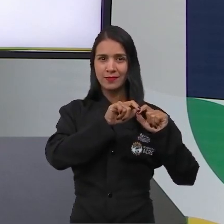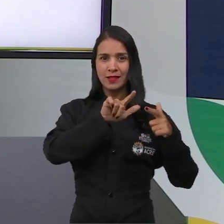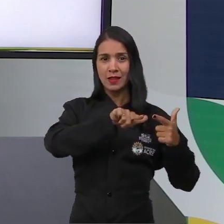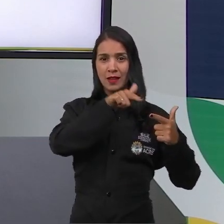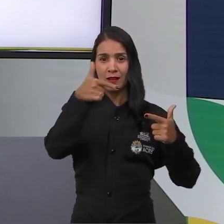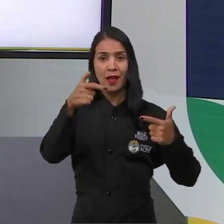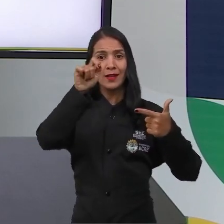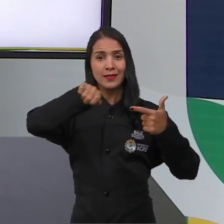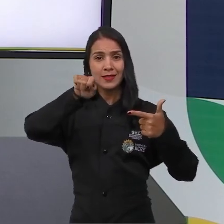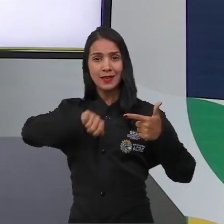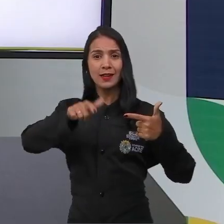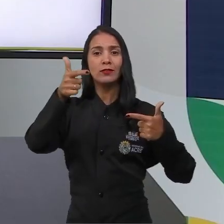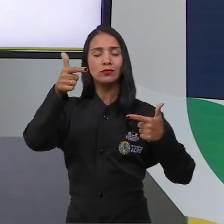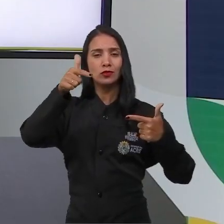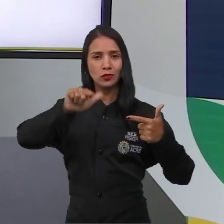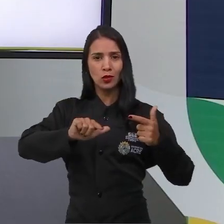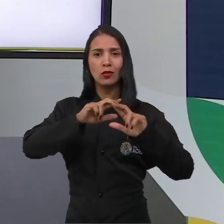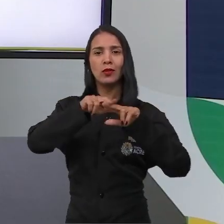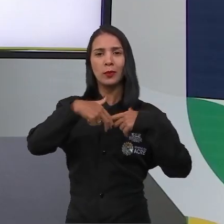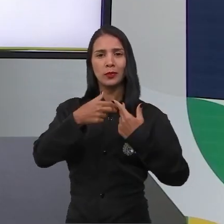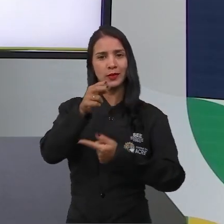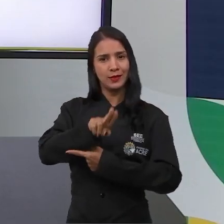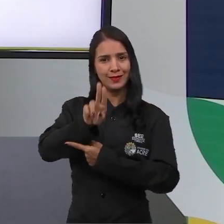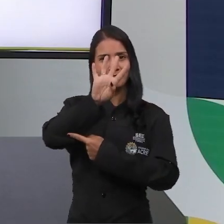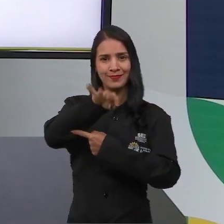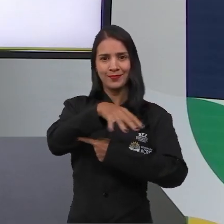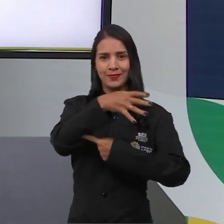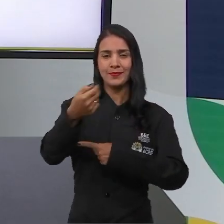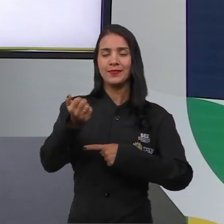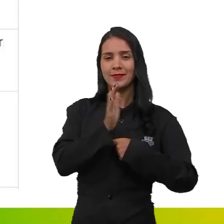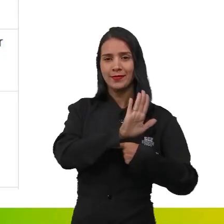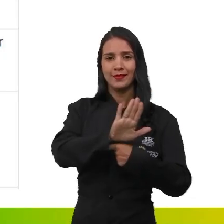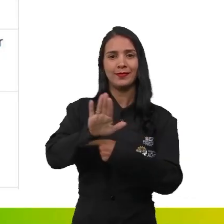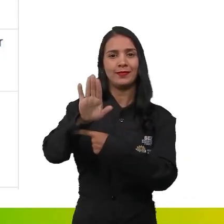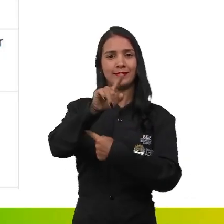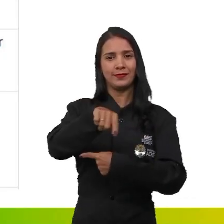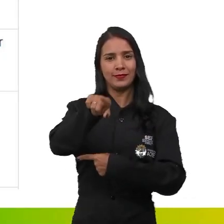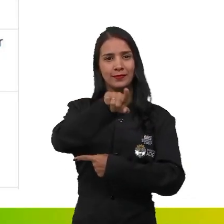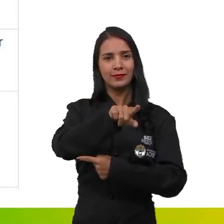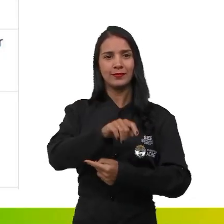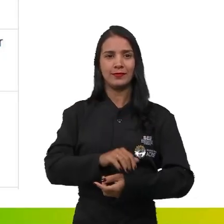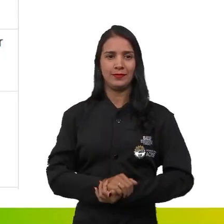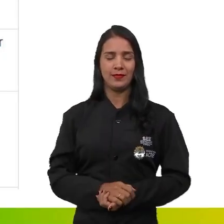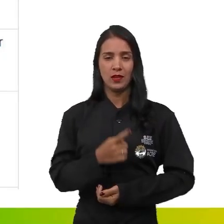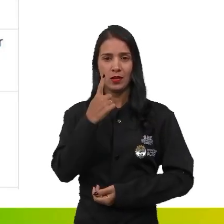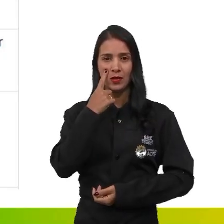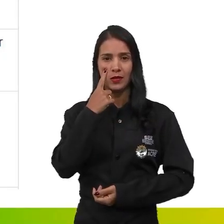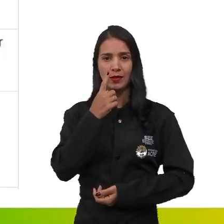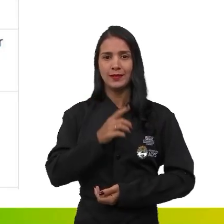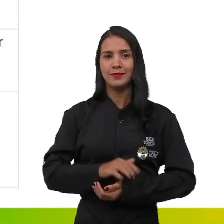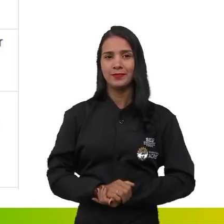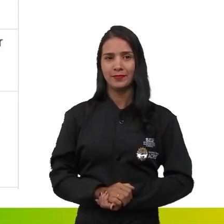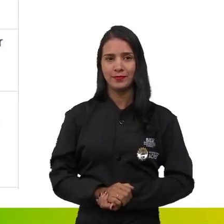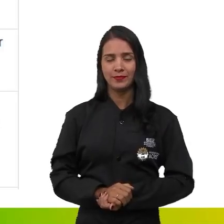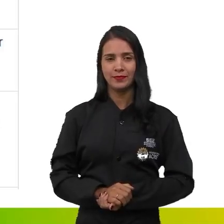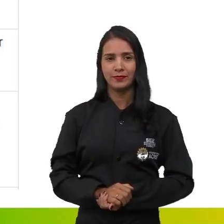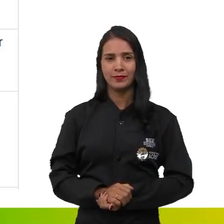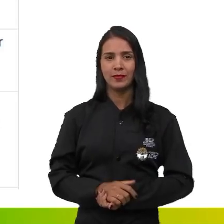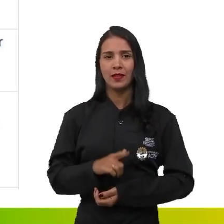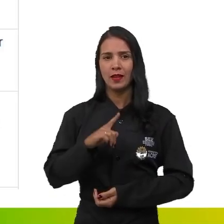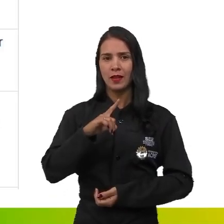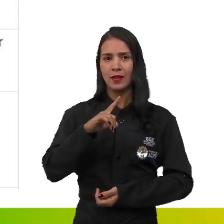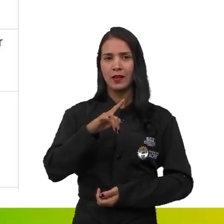resolver? Então, essa tabela aí pode ajudar a vocês. Olha só aí a tabela que eu tenho para vocês. Então, aqui eu tenho exemplos